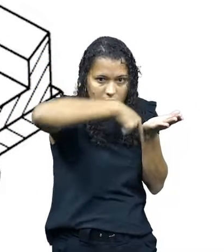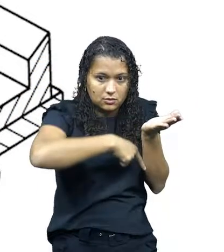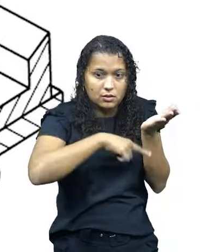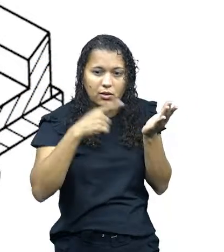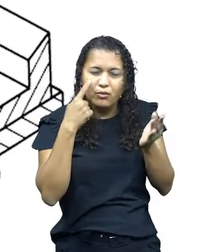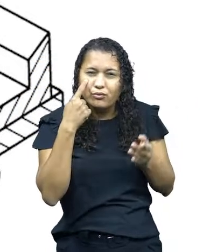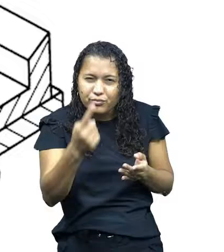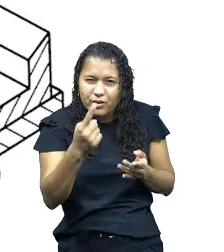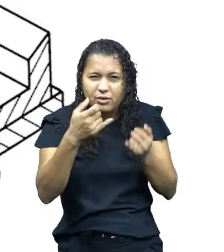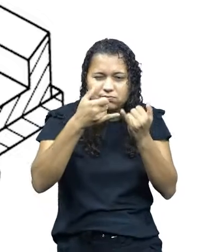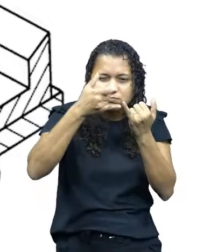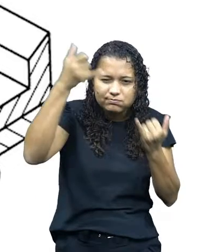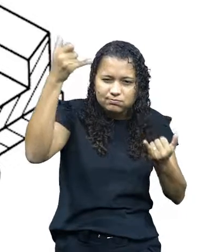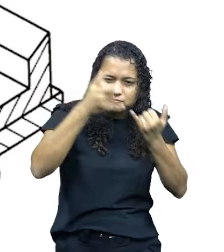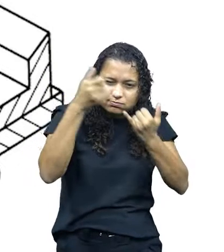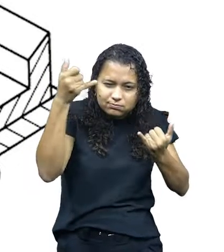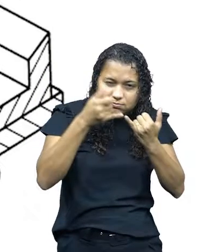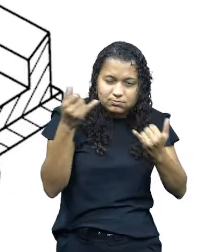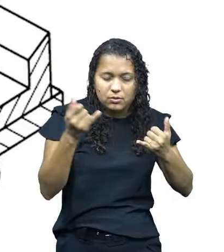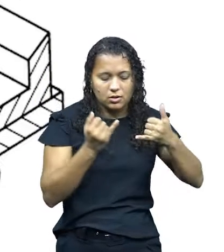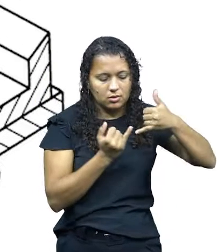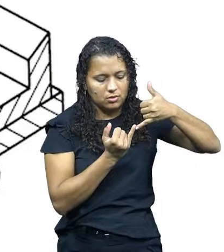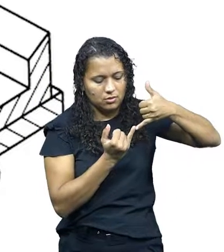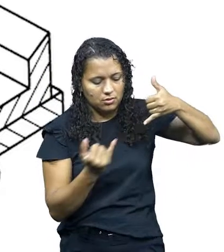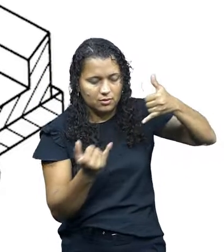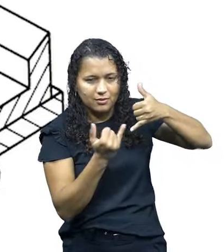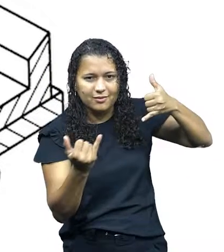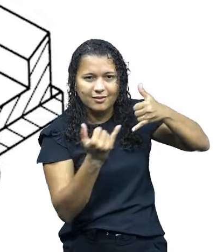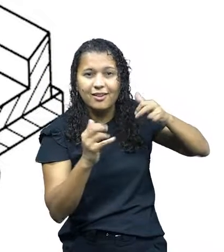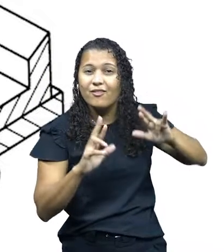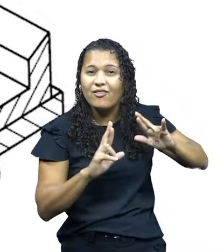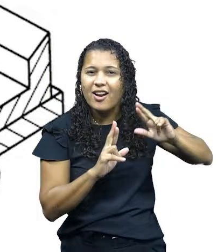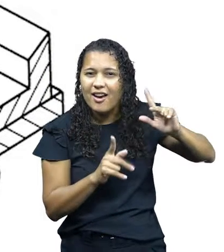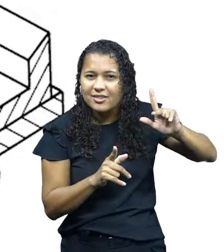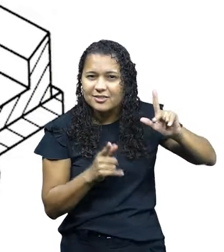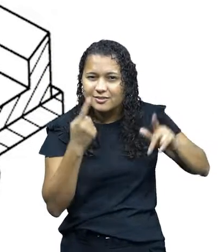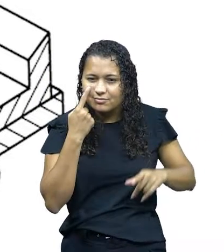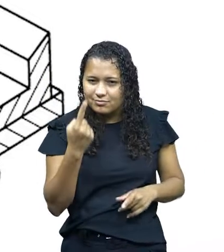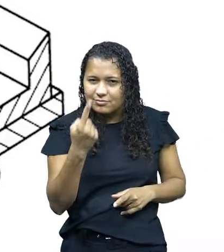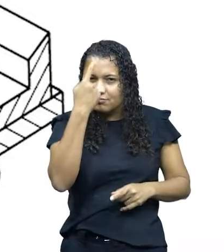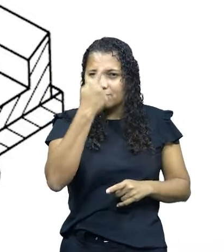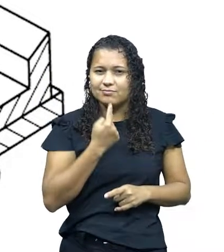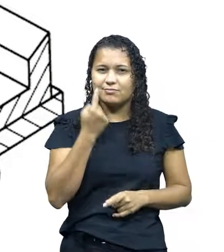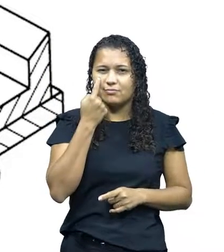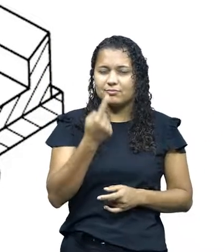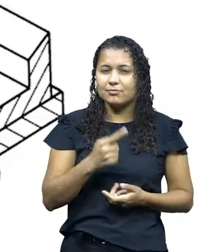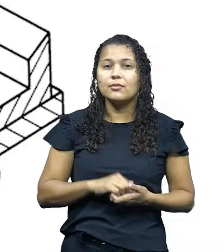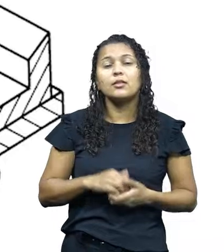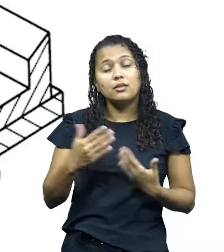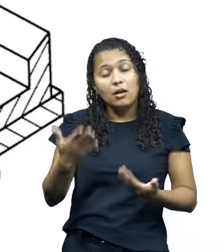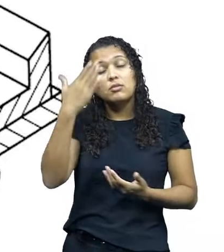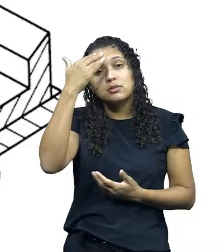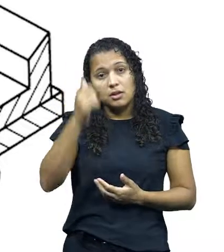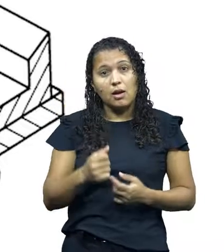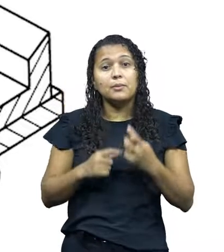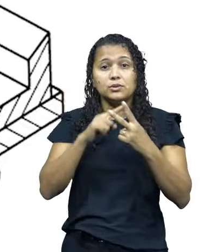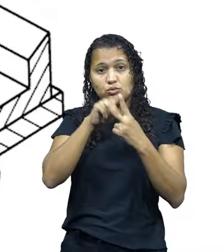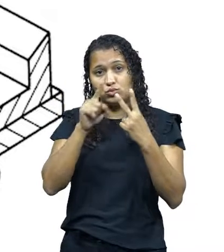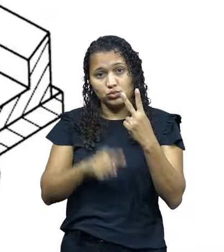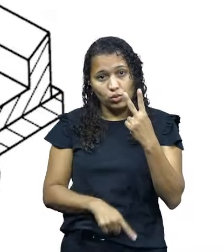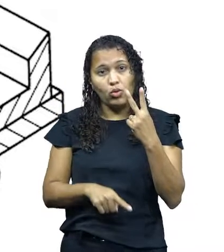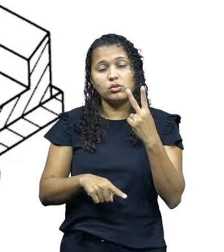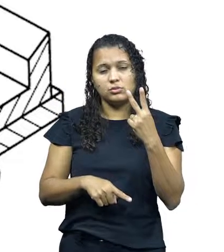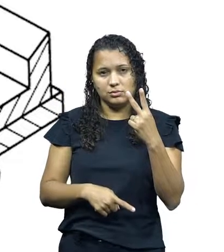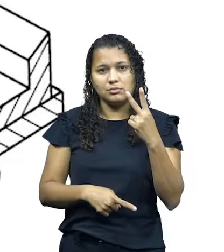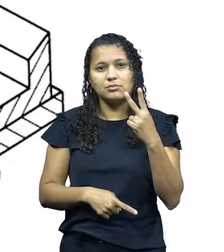elas não seguem o mesmo padrão. Elas não seguem o mesmo sentido. Então, a gente sabe que